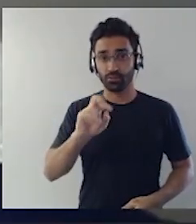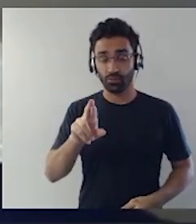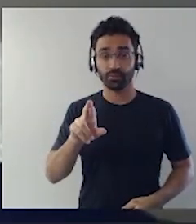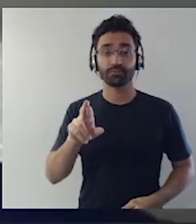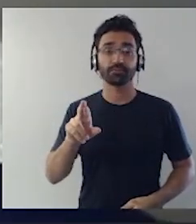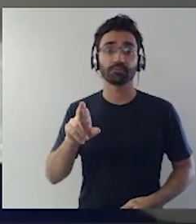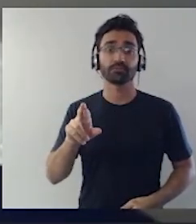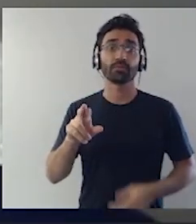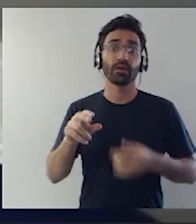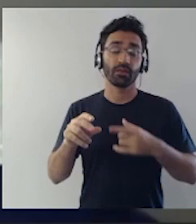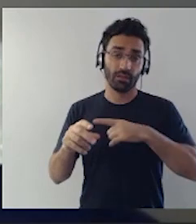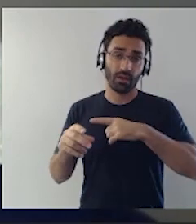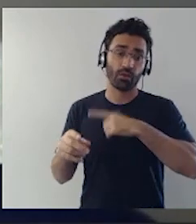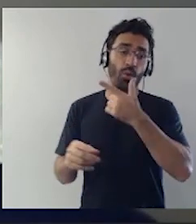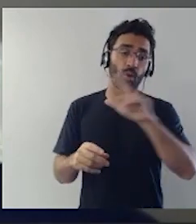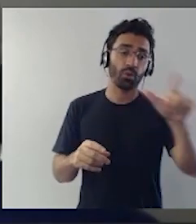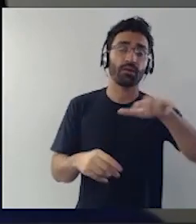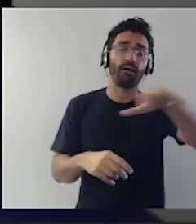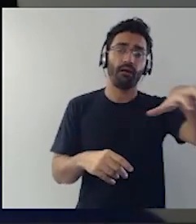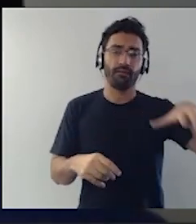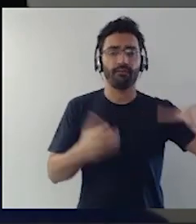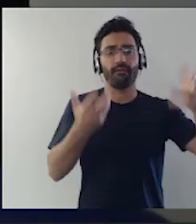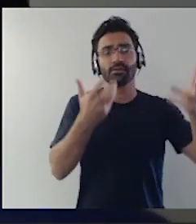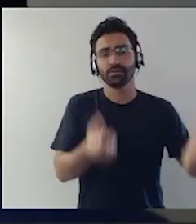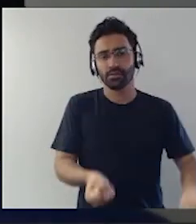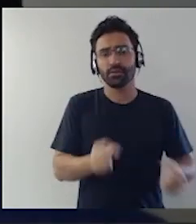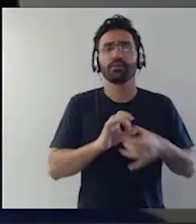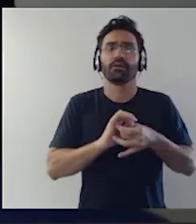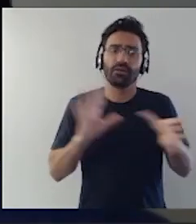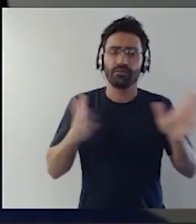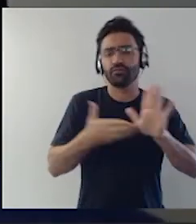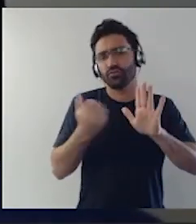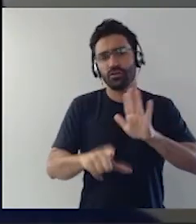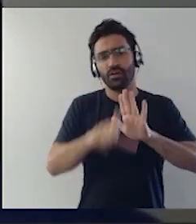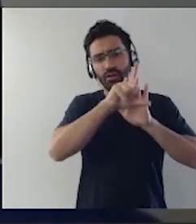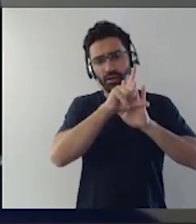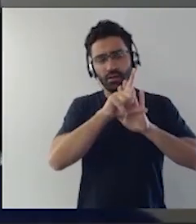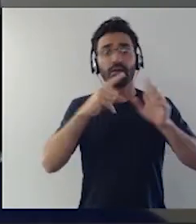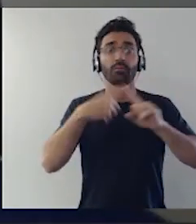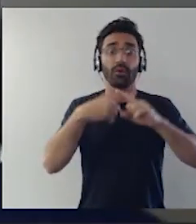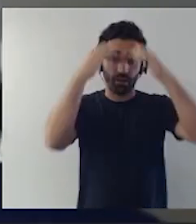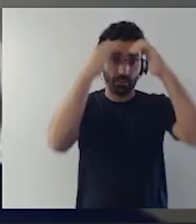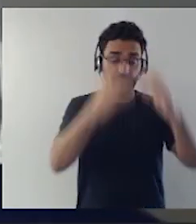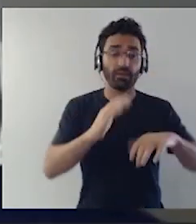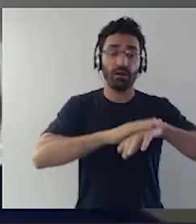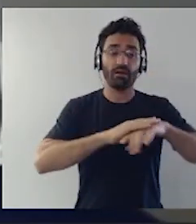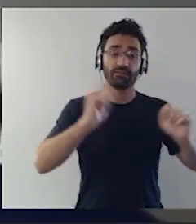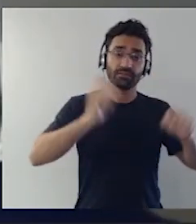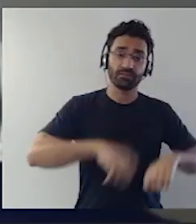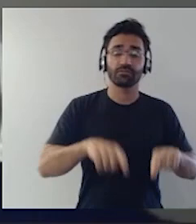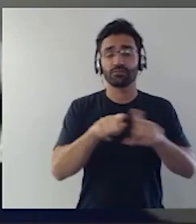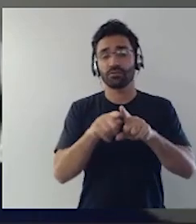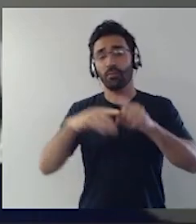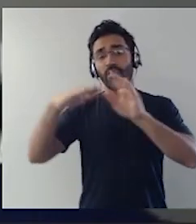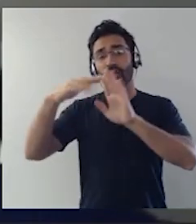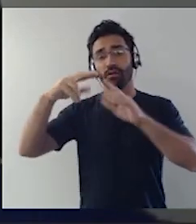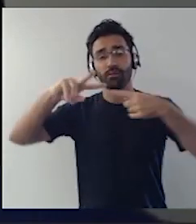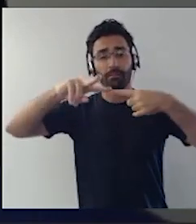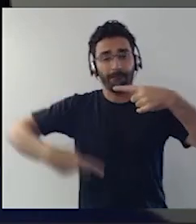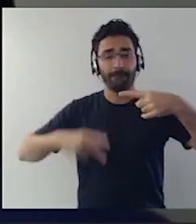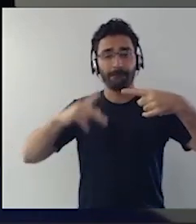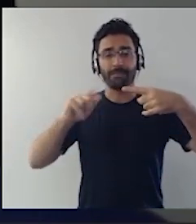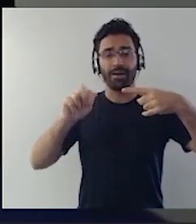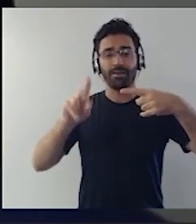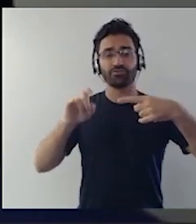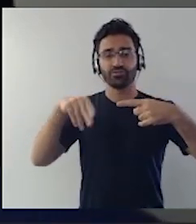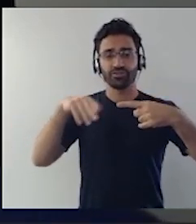áreas que admitem níveis crescentes de deslegalização à luz do princípio da eficiência e de paradigmas que, mesmo sob o